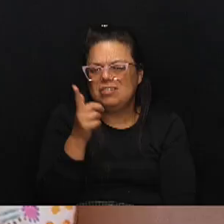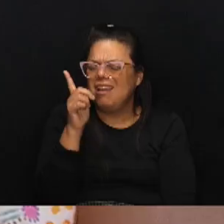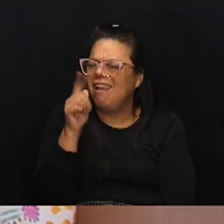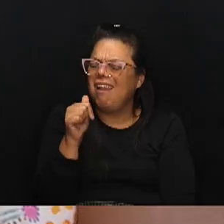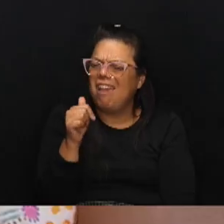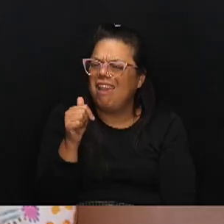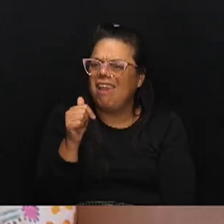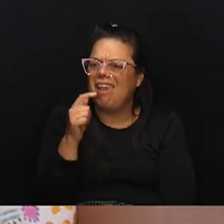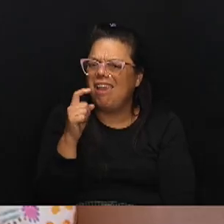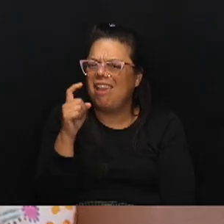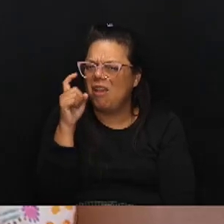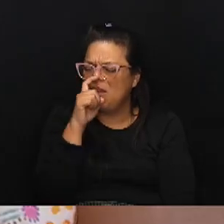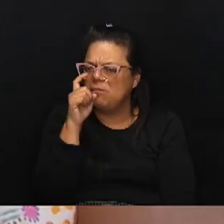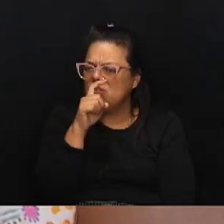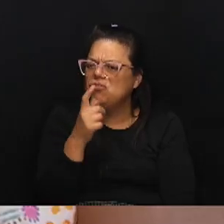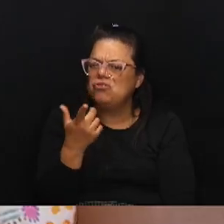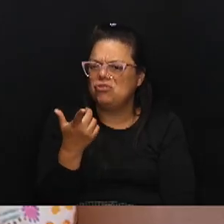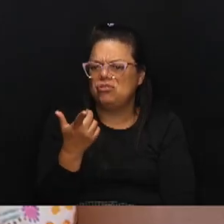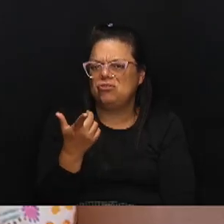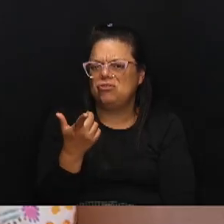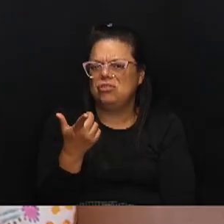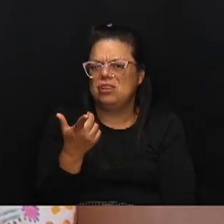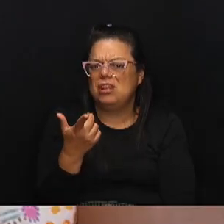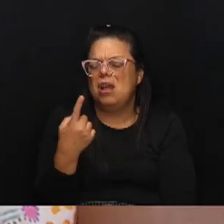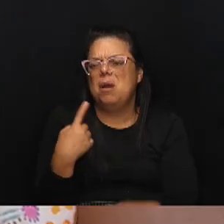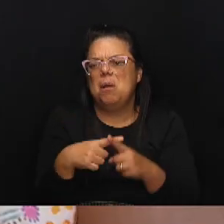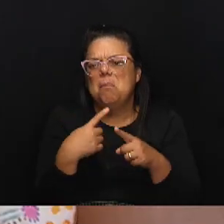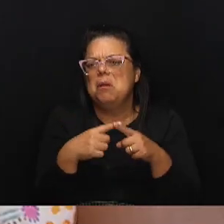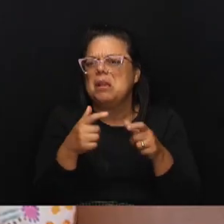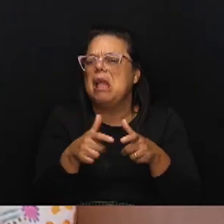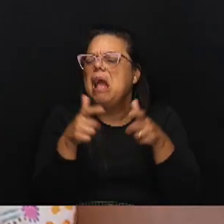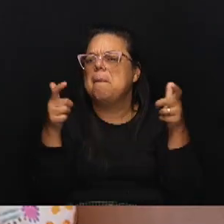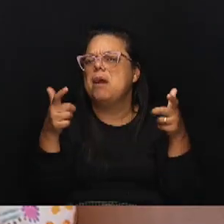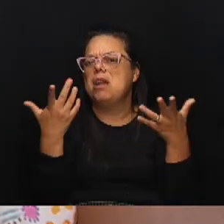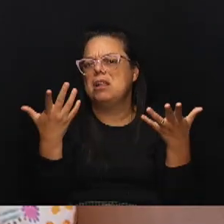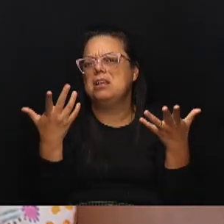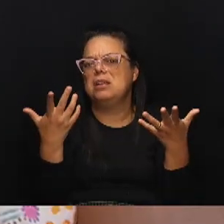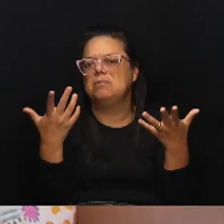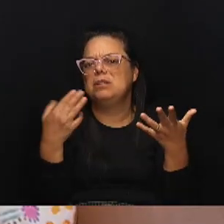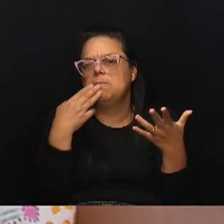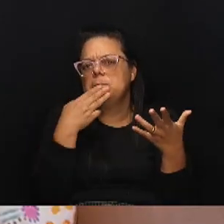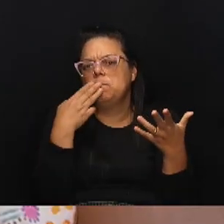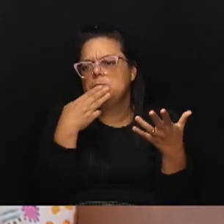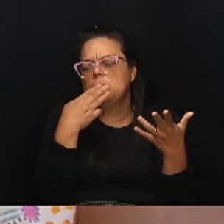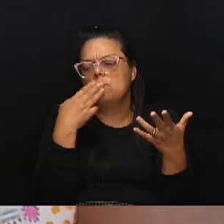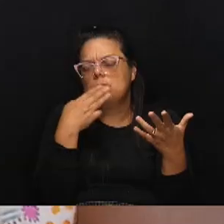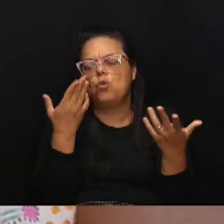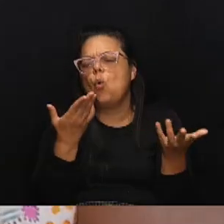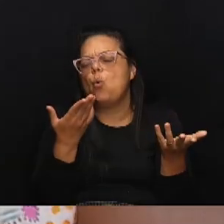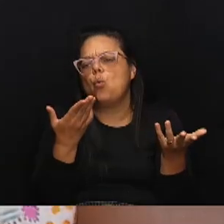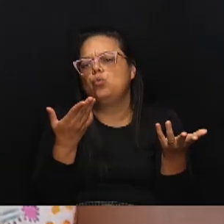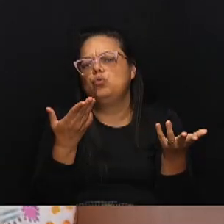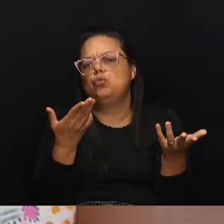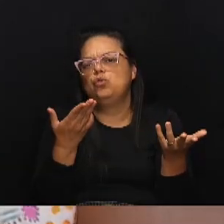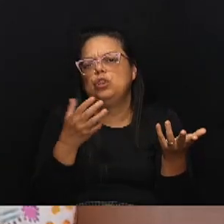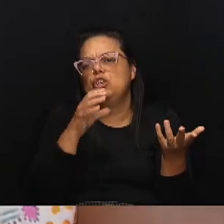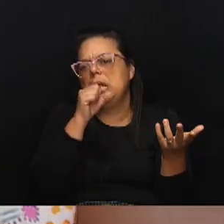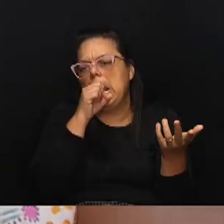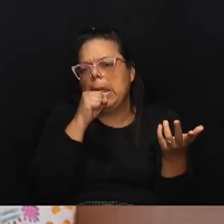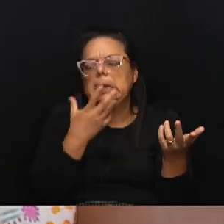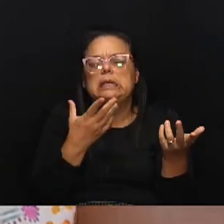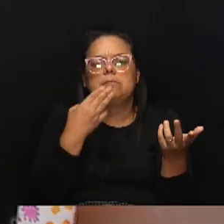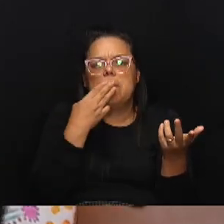fantasia, poucas conseguiam, a maioria já estava, principalmente porque a cana, os doce de abóbora, de laranja,